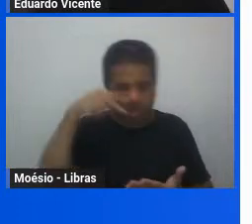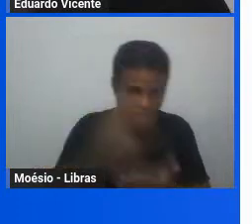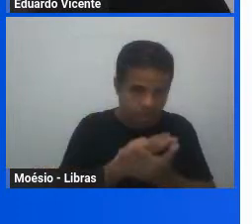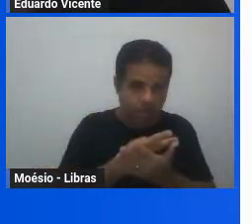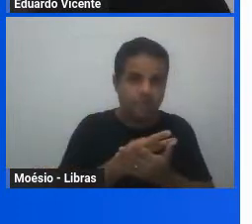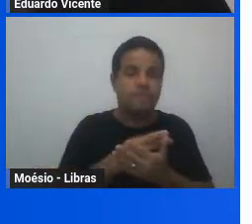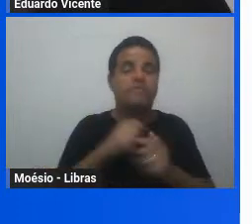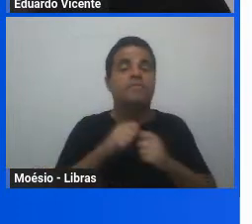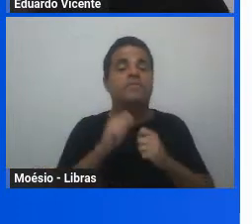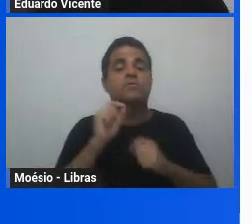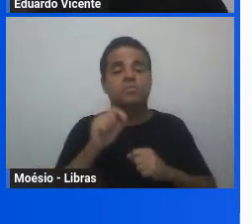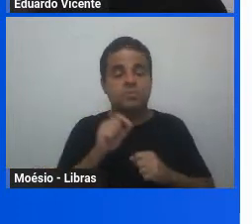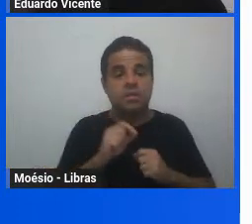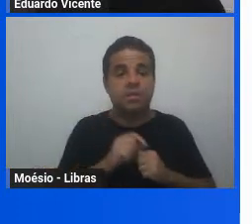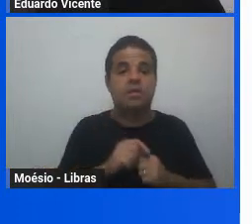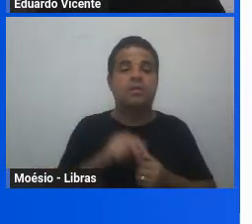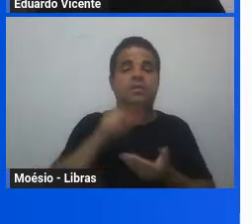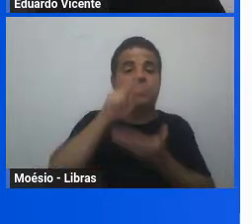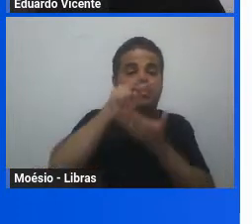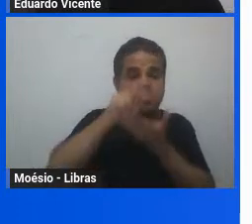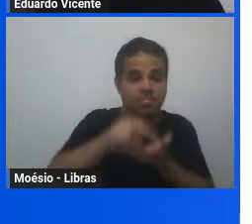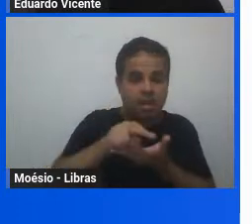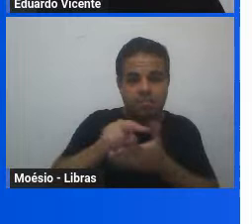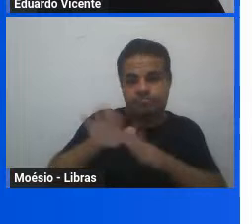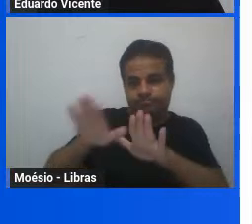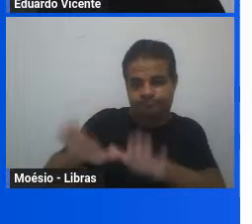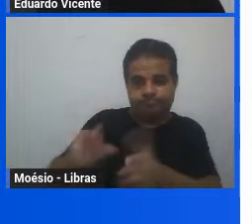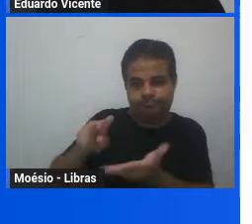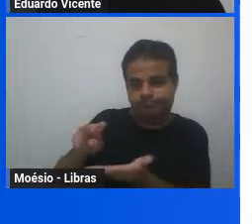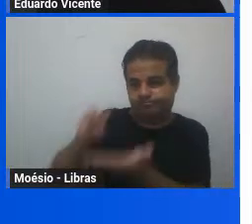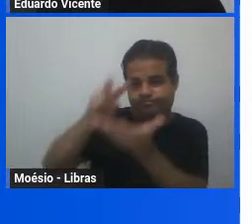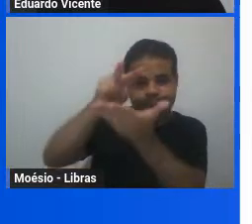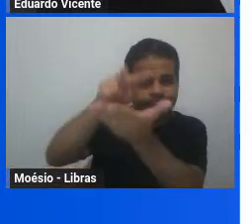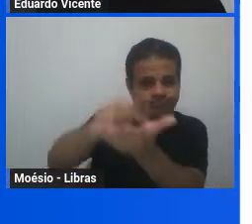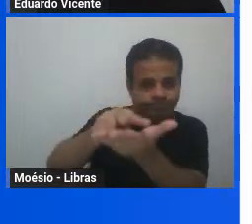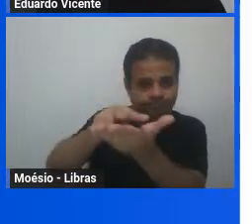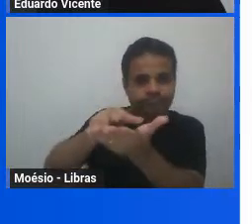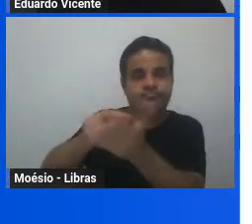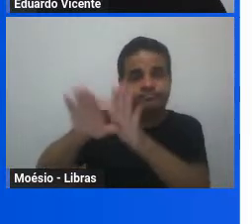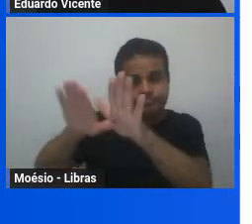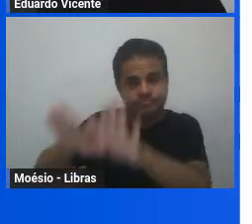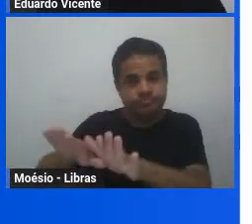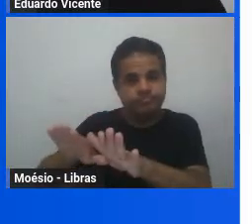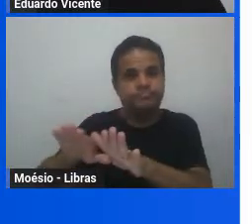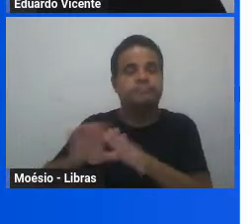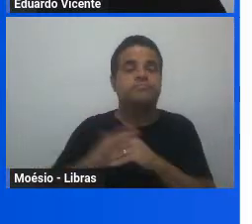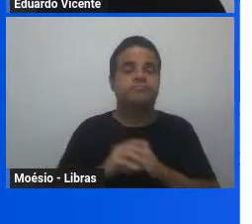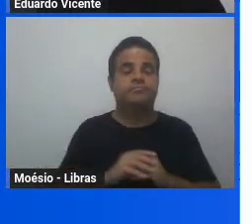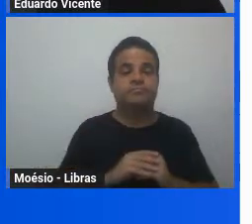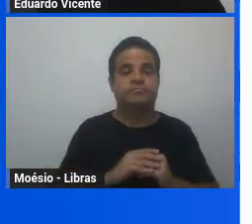fazer? Nós vamos deitar a vítima, tá? Lateral, por enquanto.